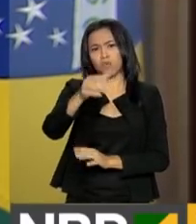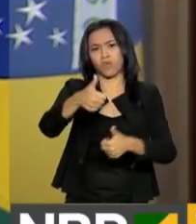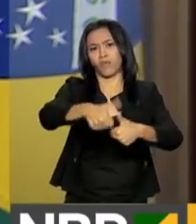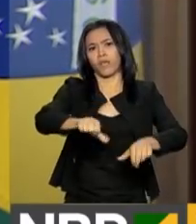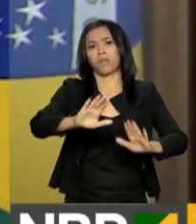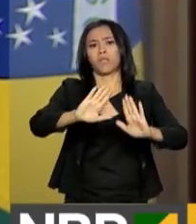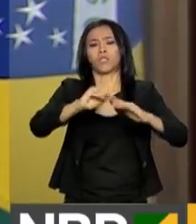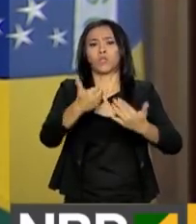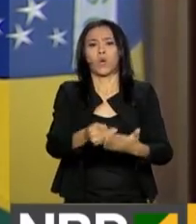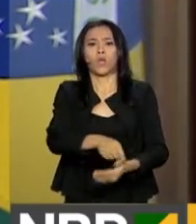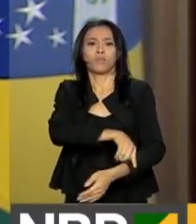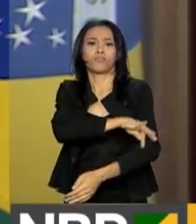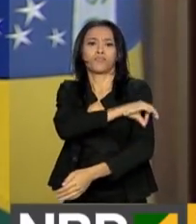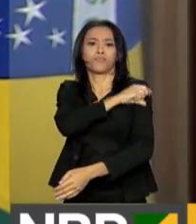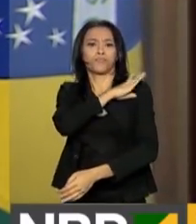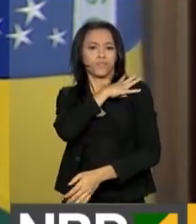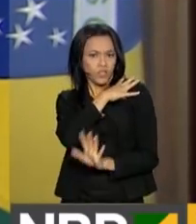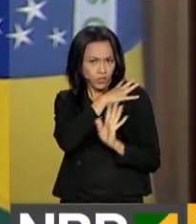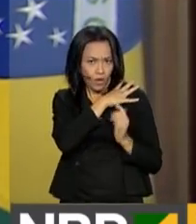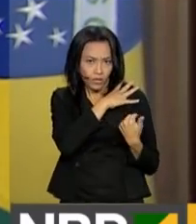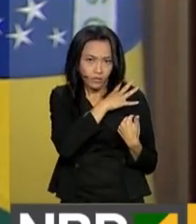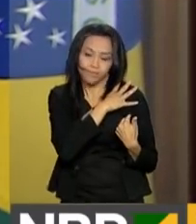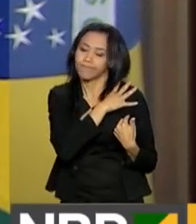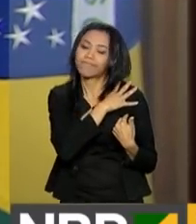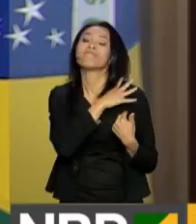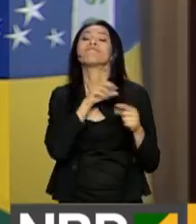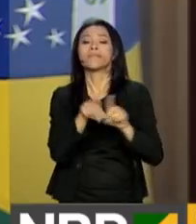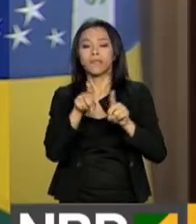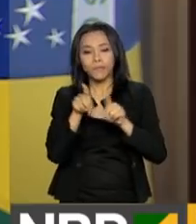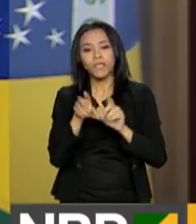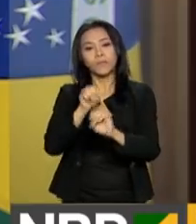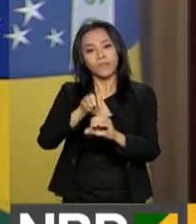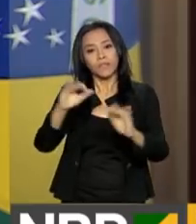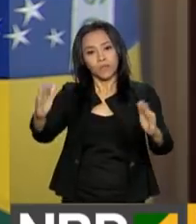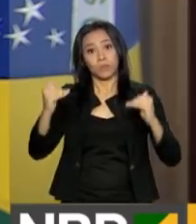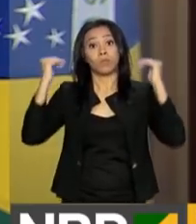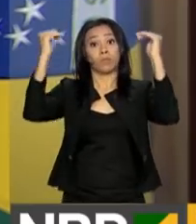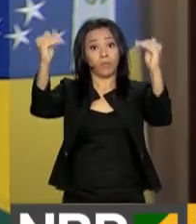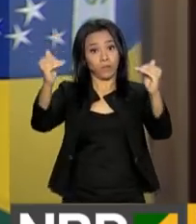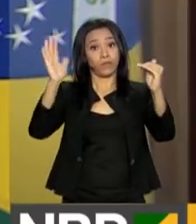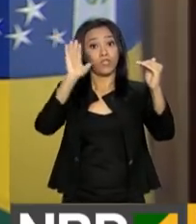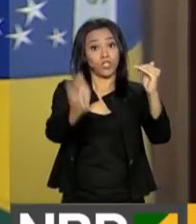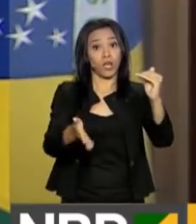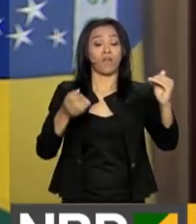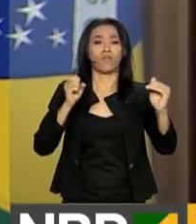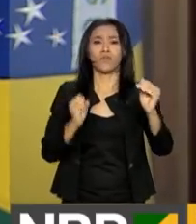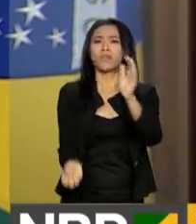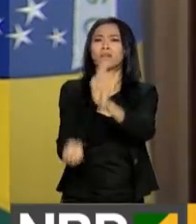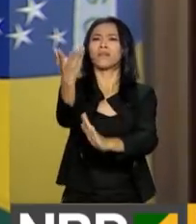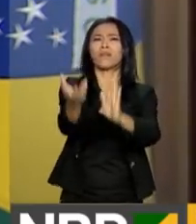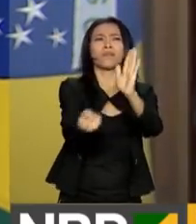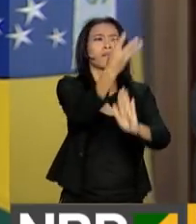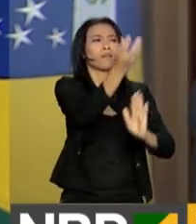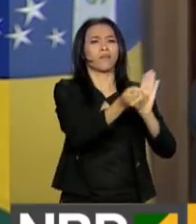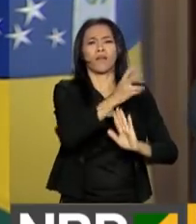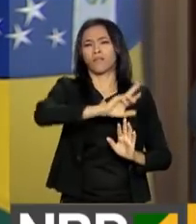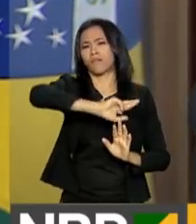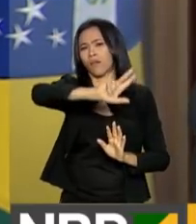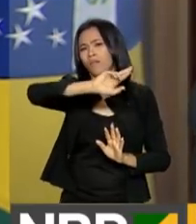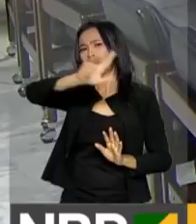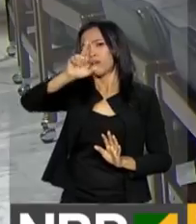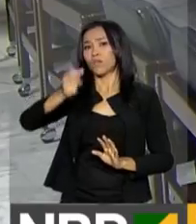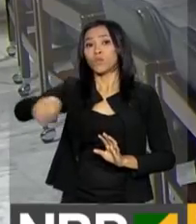mas fomos também para o ensino superior e foram criadas neste período várias universidades locais até